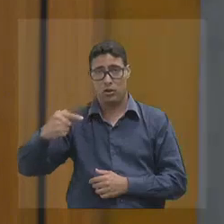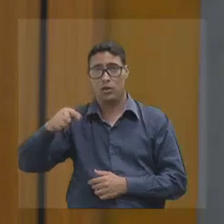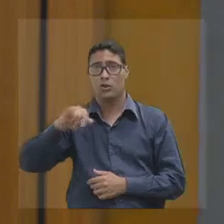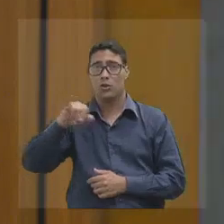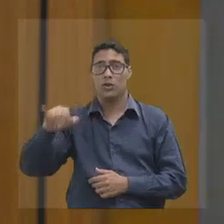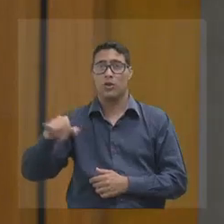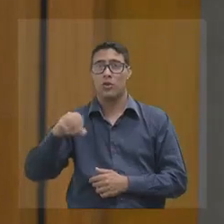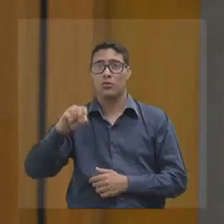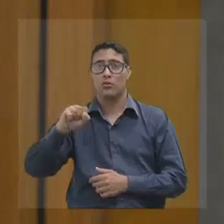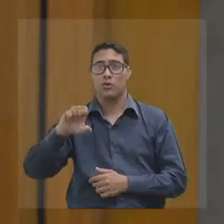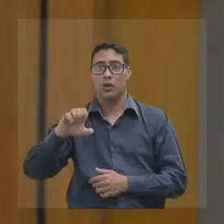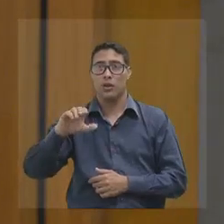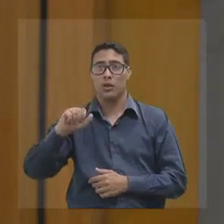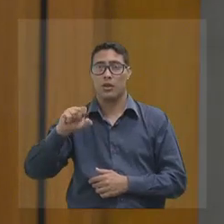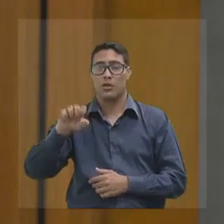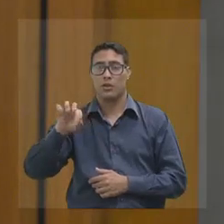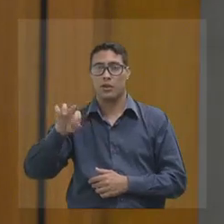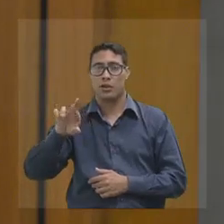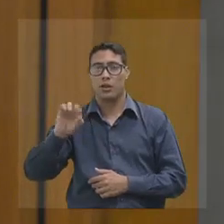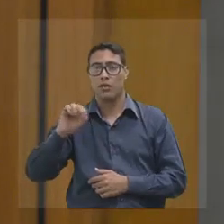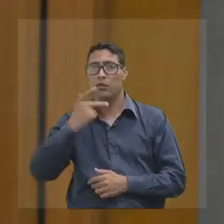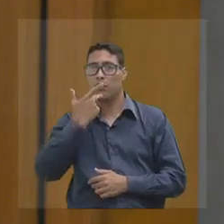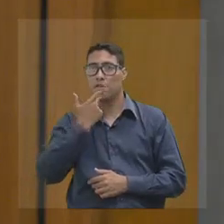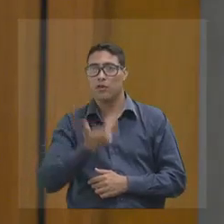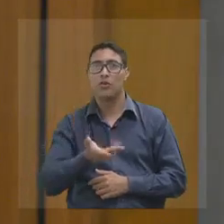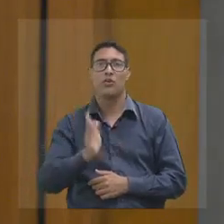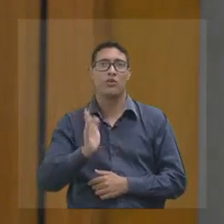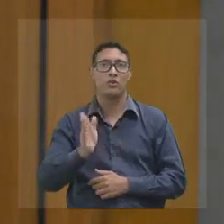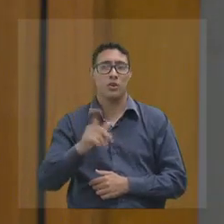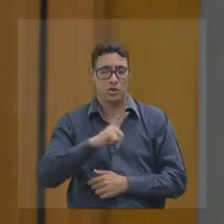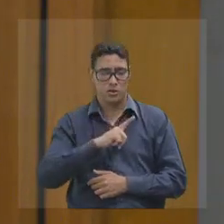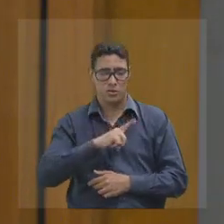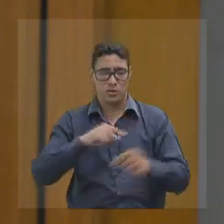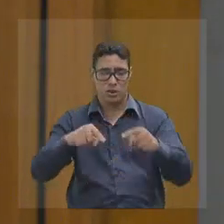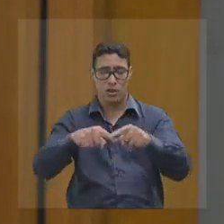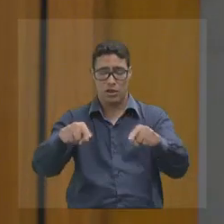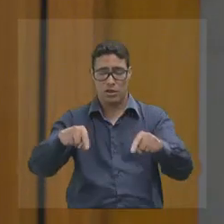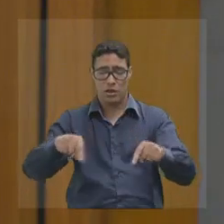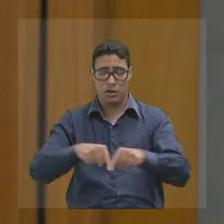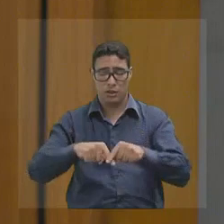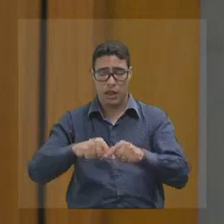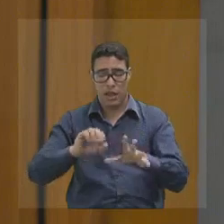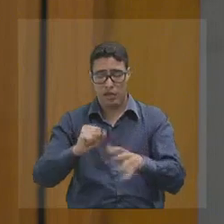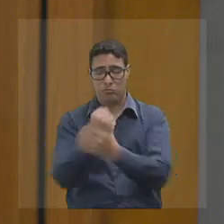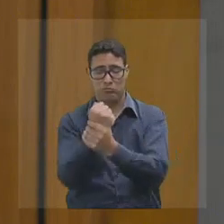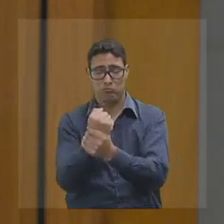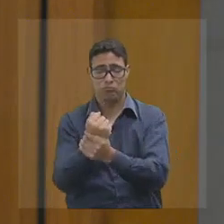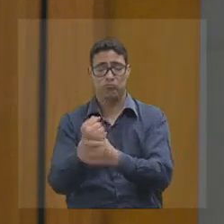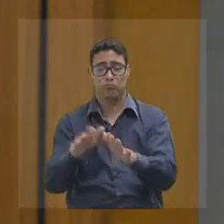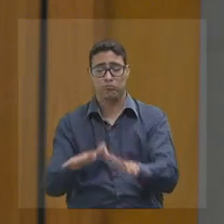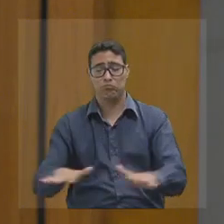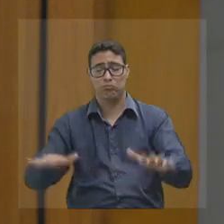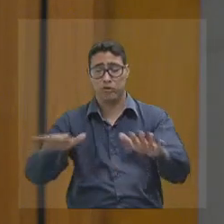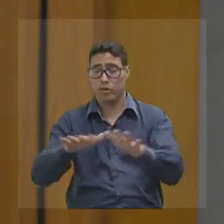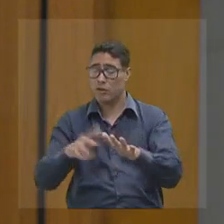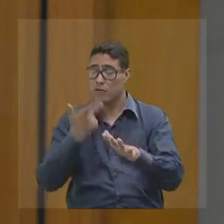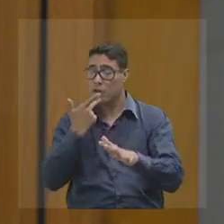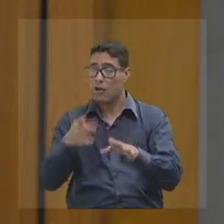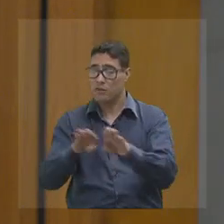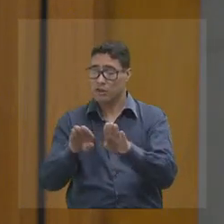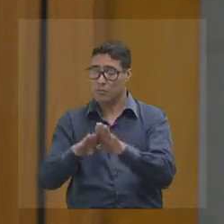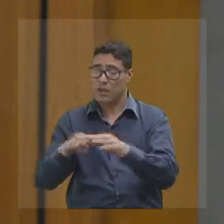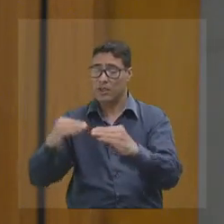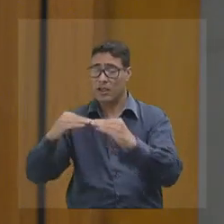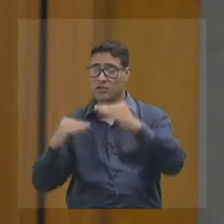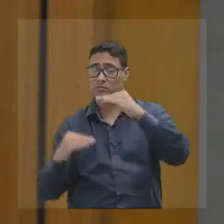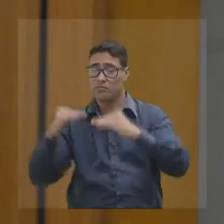escreveu sobre a geografia da fome ele já falava da Auto concentração de terra da desigualdade nesse país então é um problema antigo